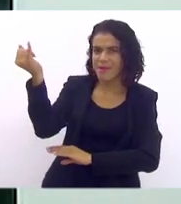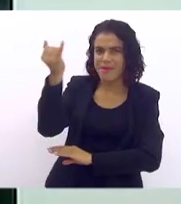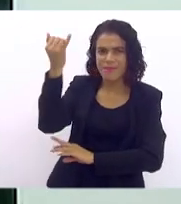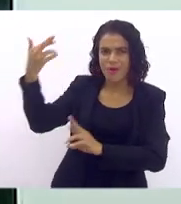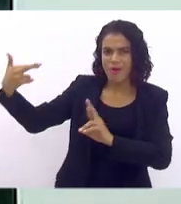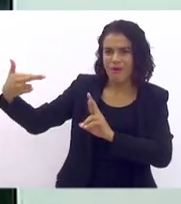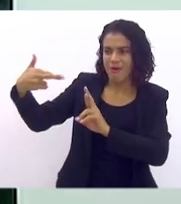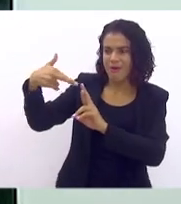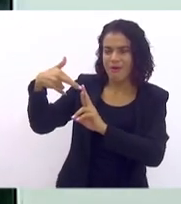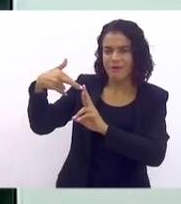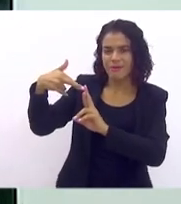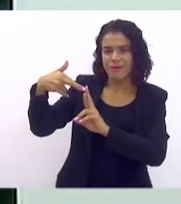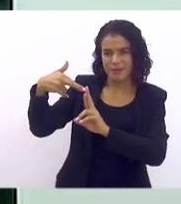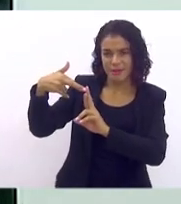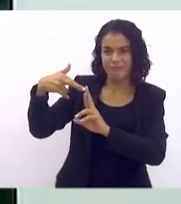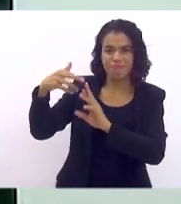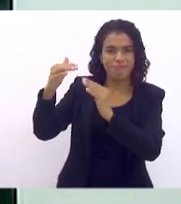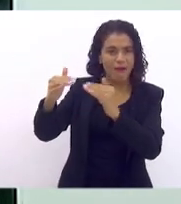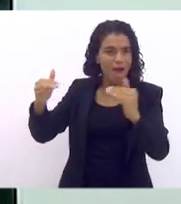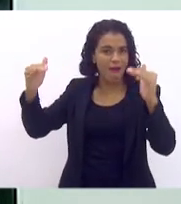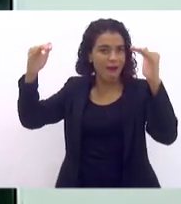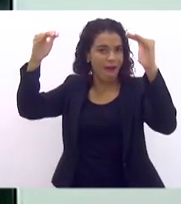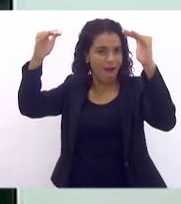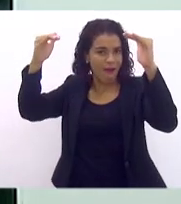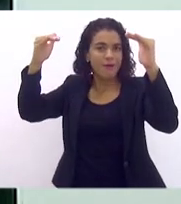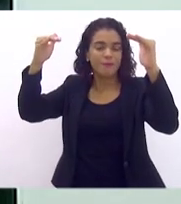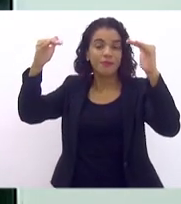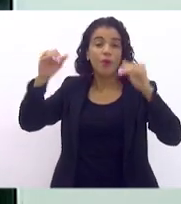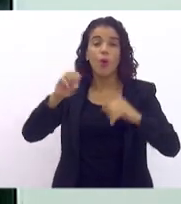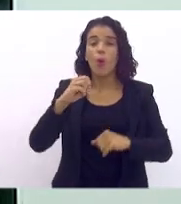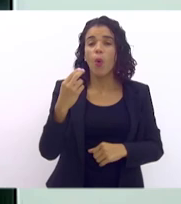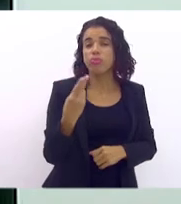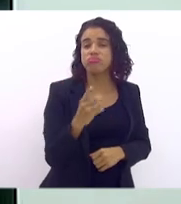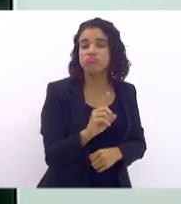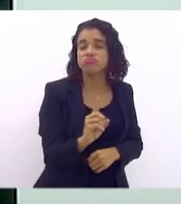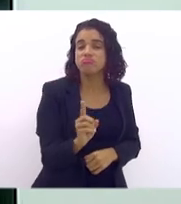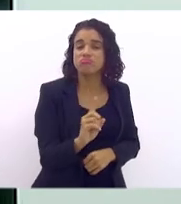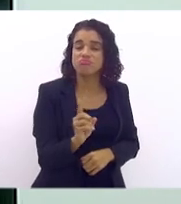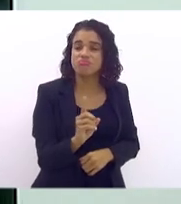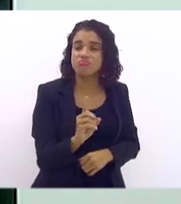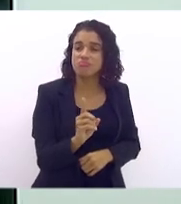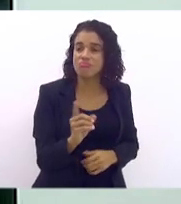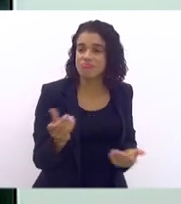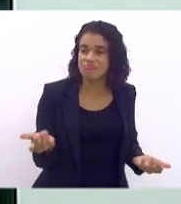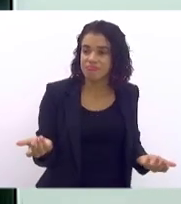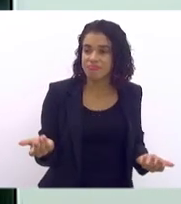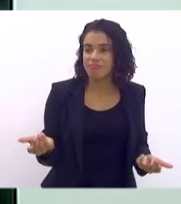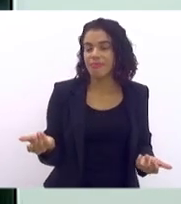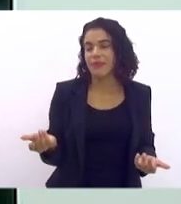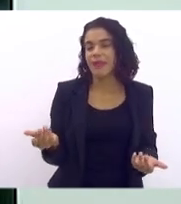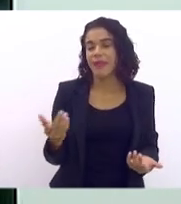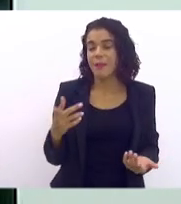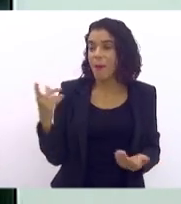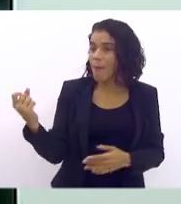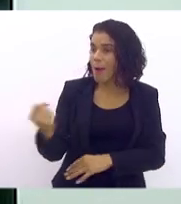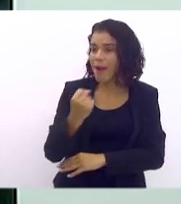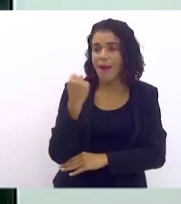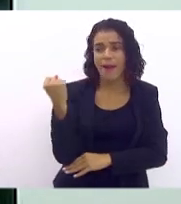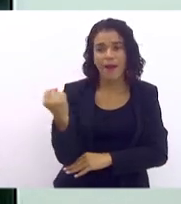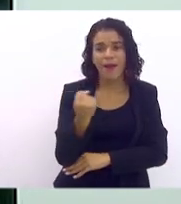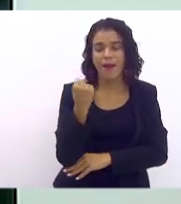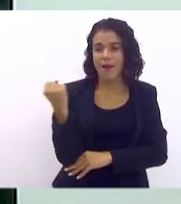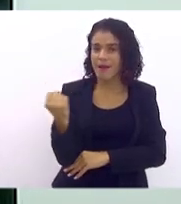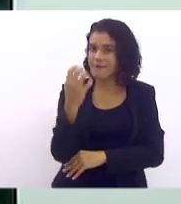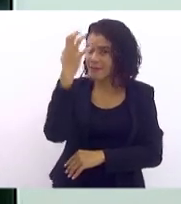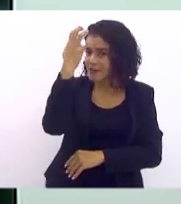de vista das elites de comando ou não. Eu acho que é de uma gravidade imensa o que a